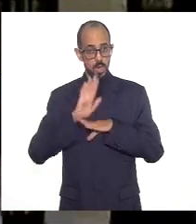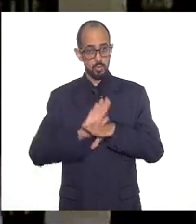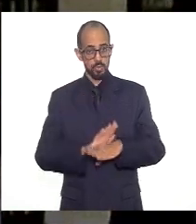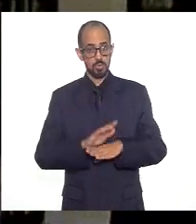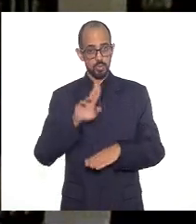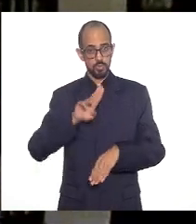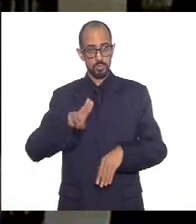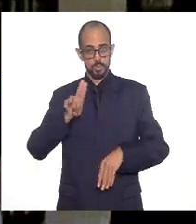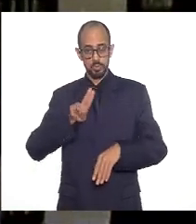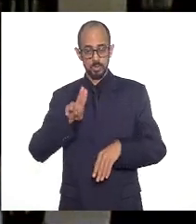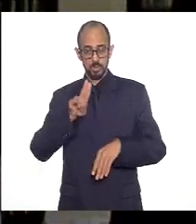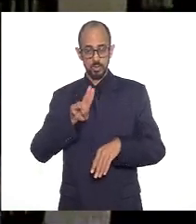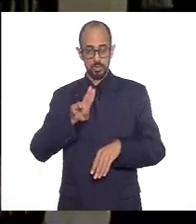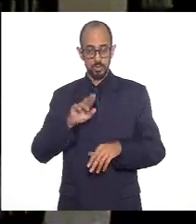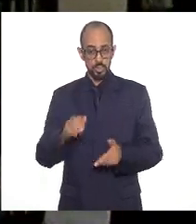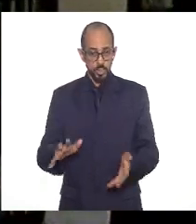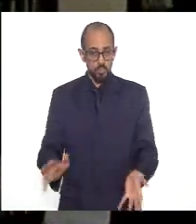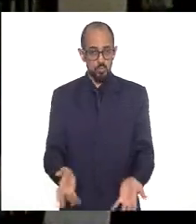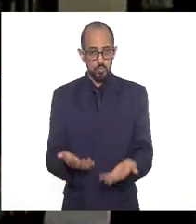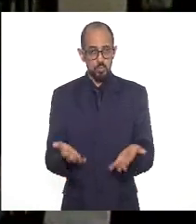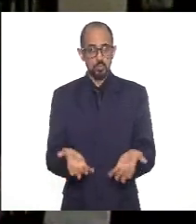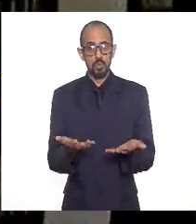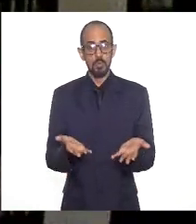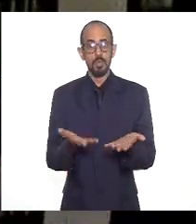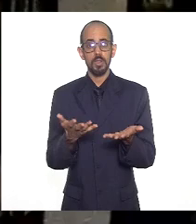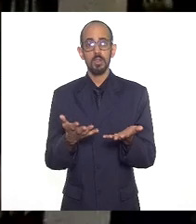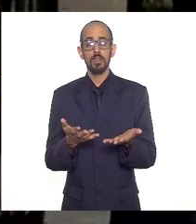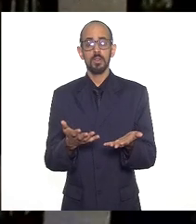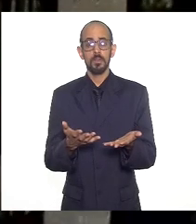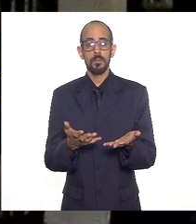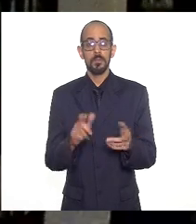exatamente para alavancar